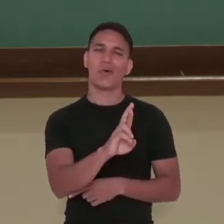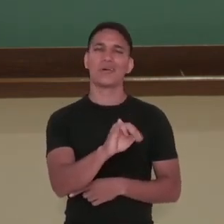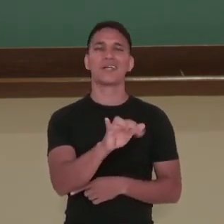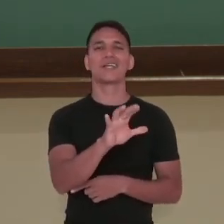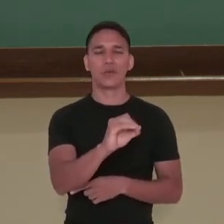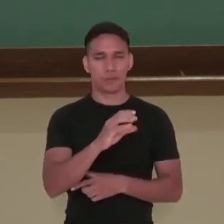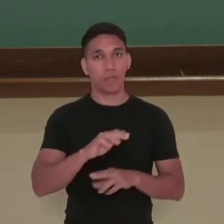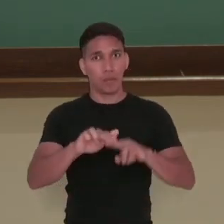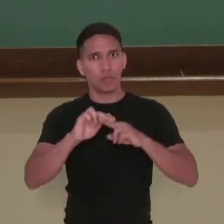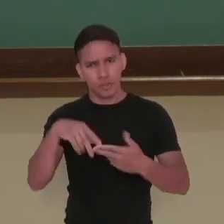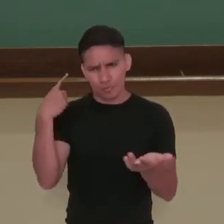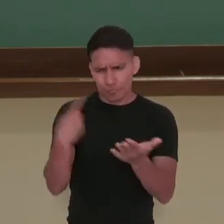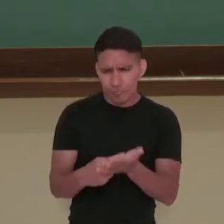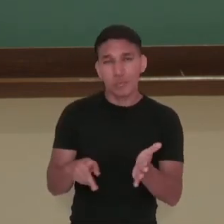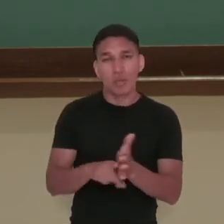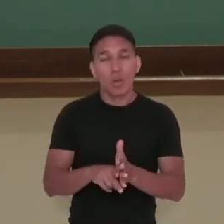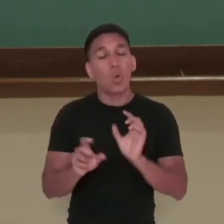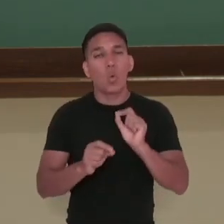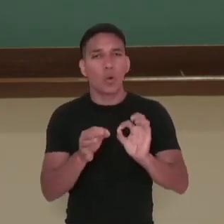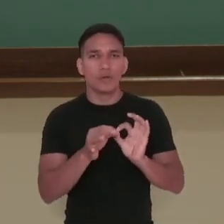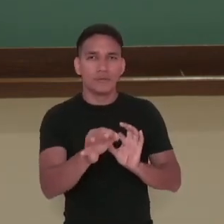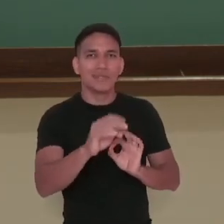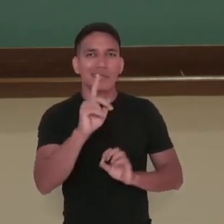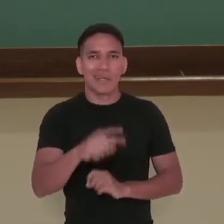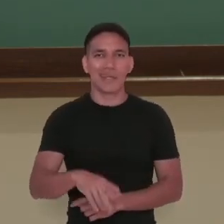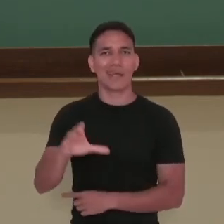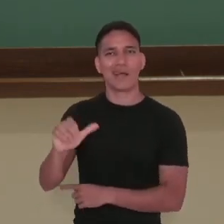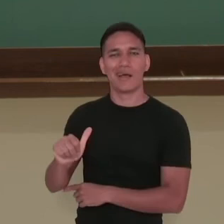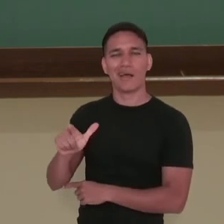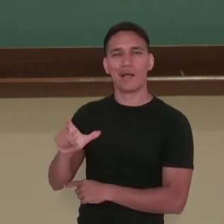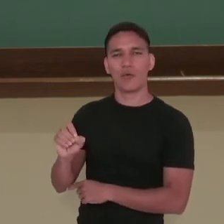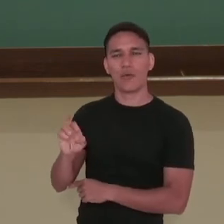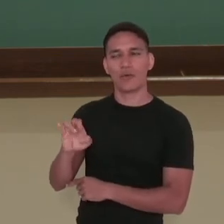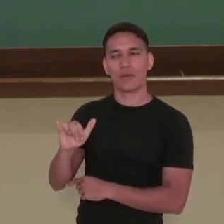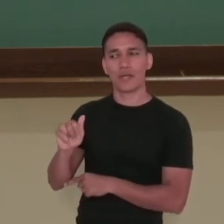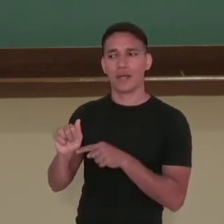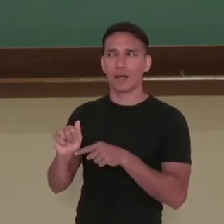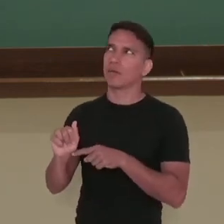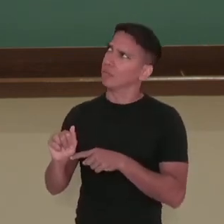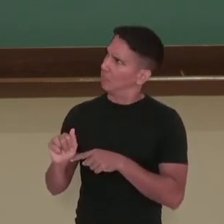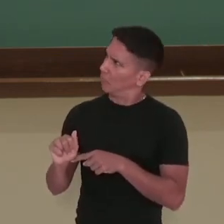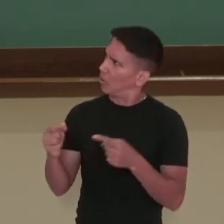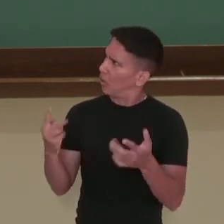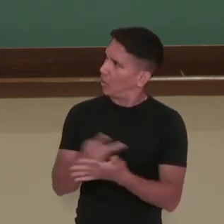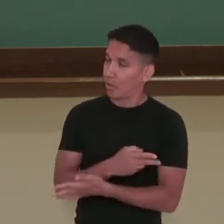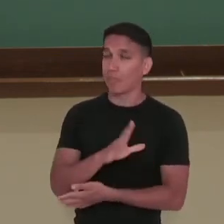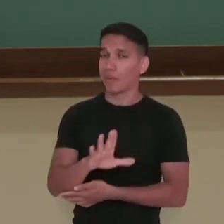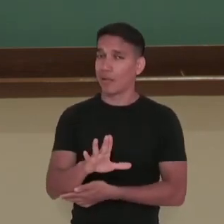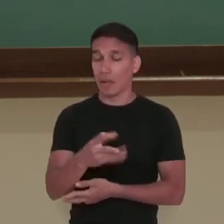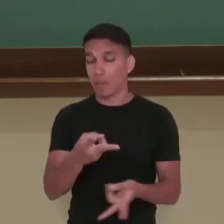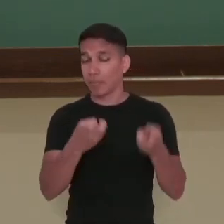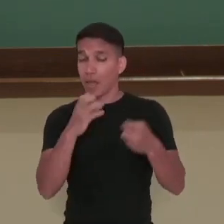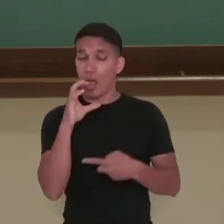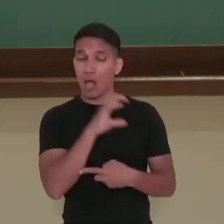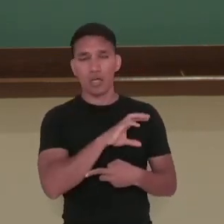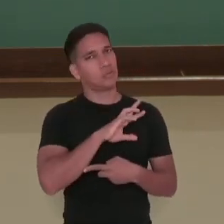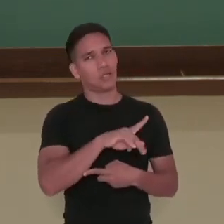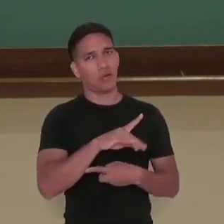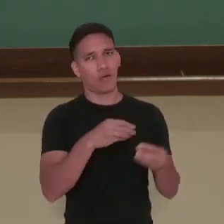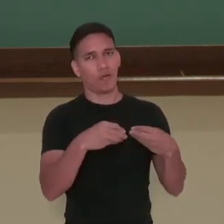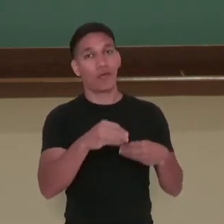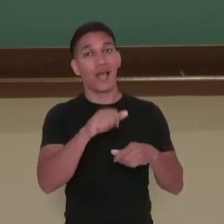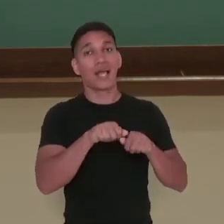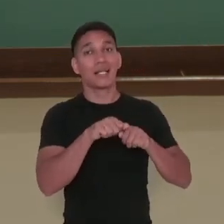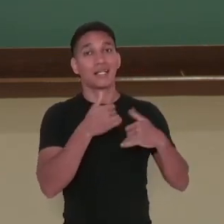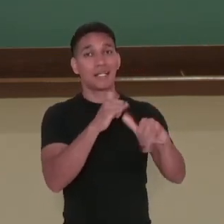até uma medida para esse fluido, que é a caloria. Mais tarde, nós sabemos que o calor não é fluido, que o calor é uma energia, e